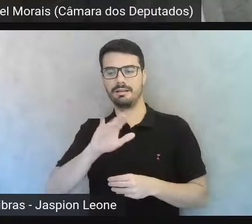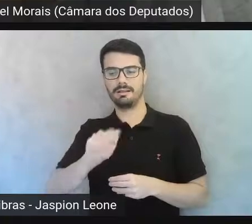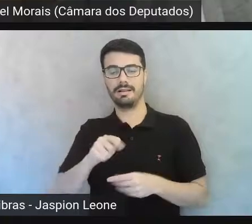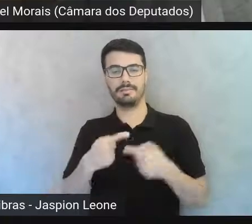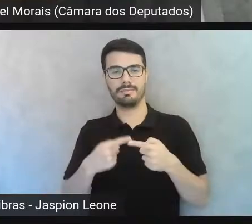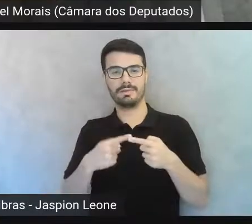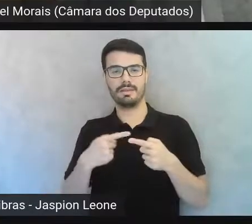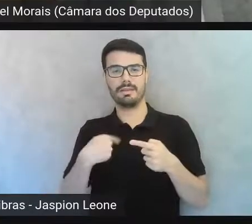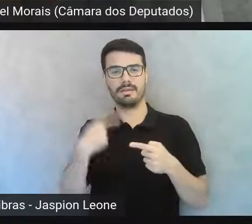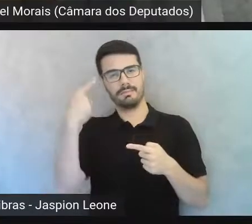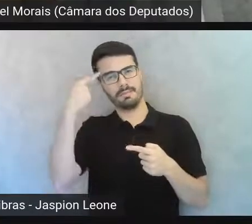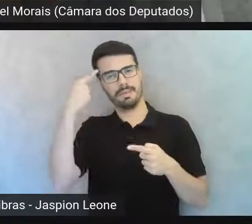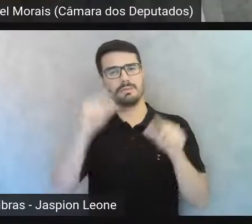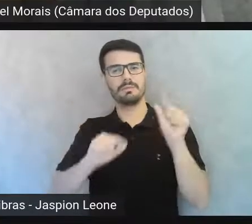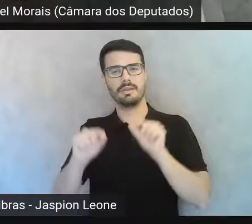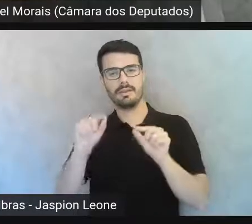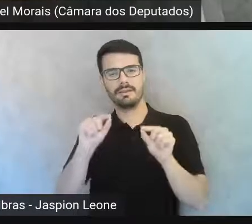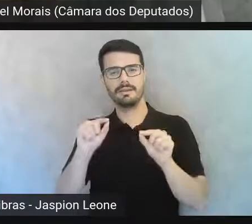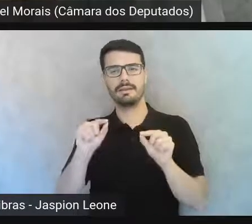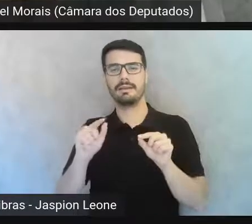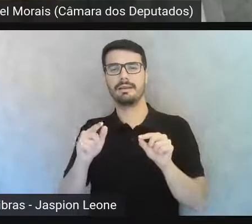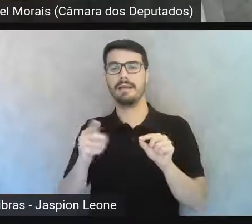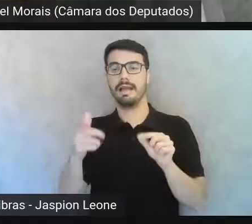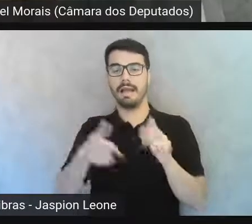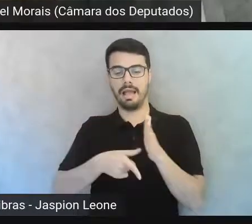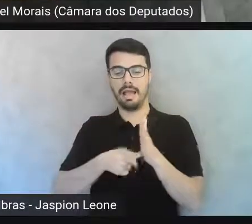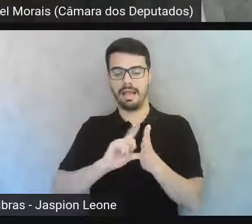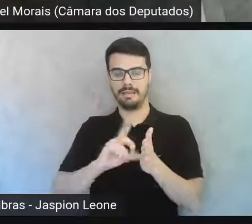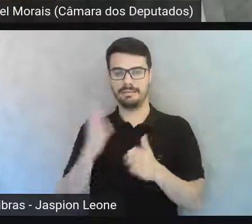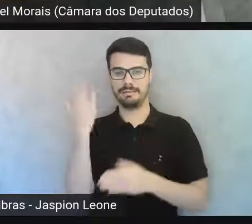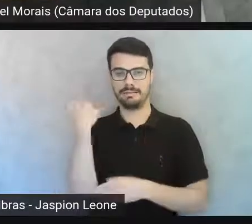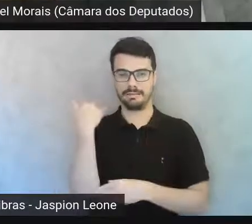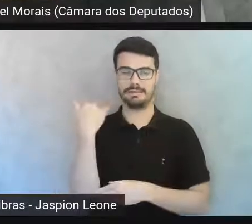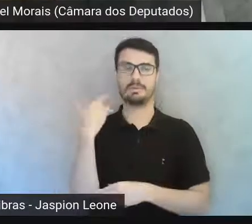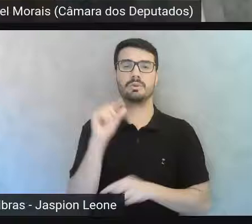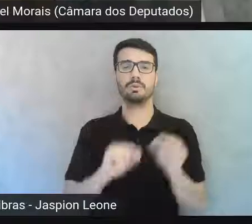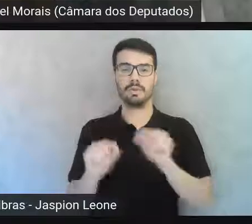grande dilema que se passava pela administração era,